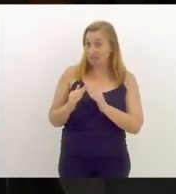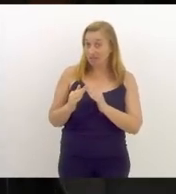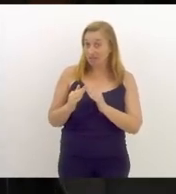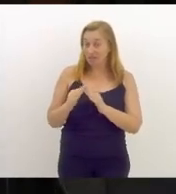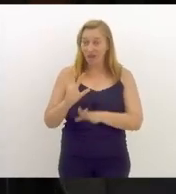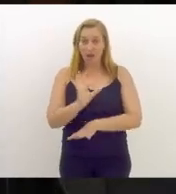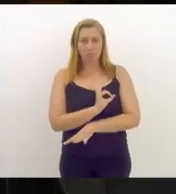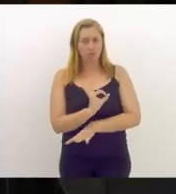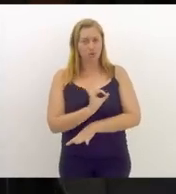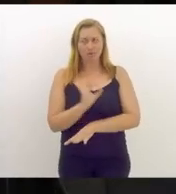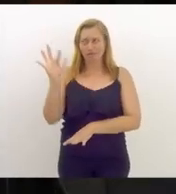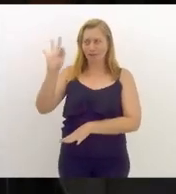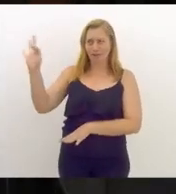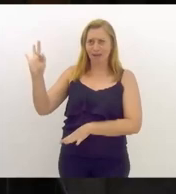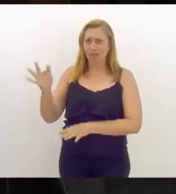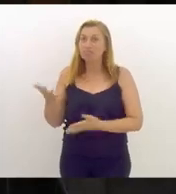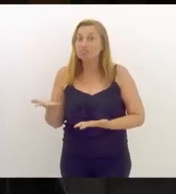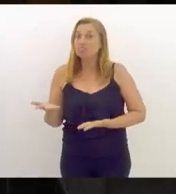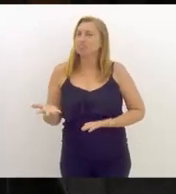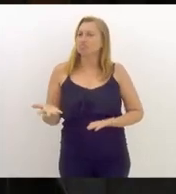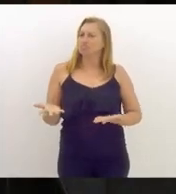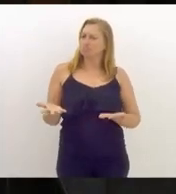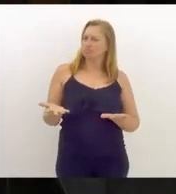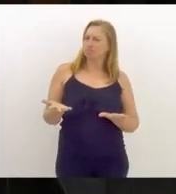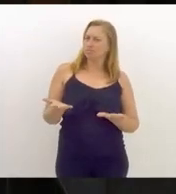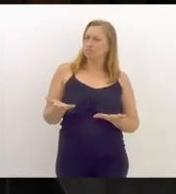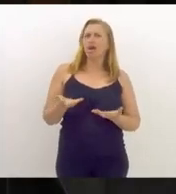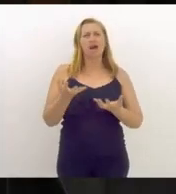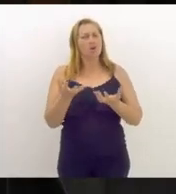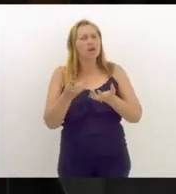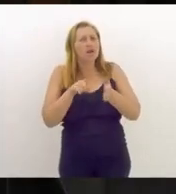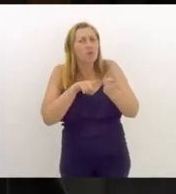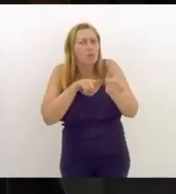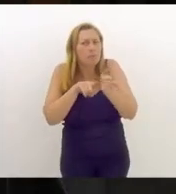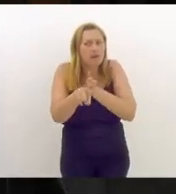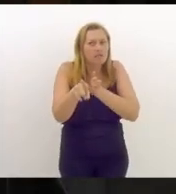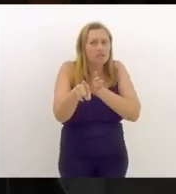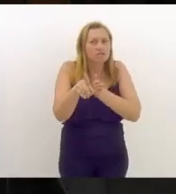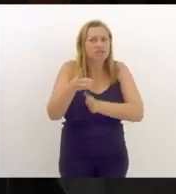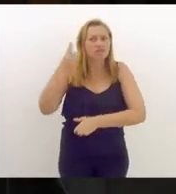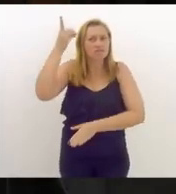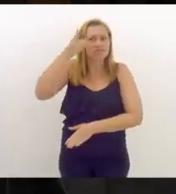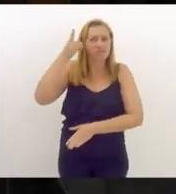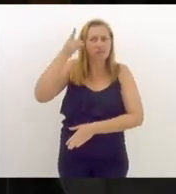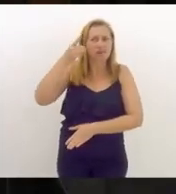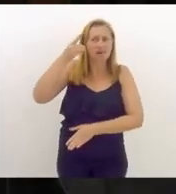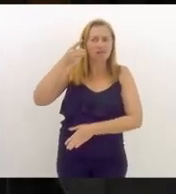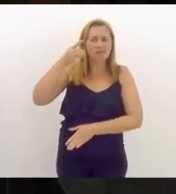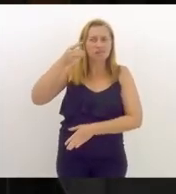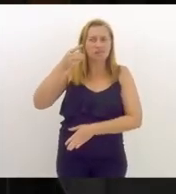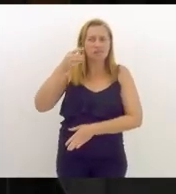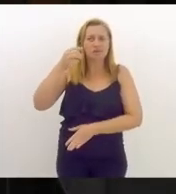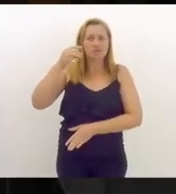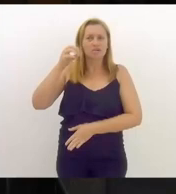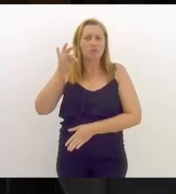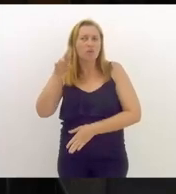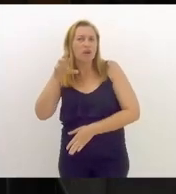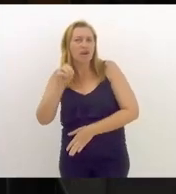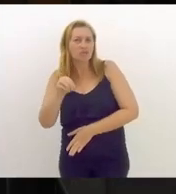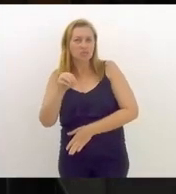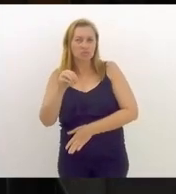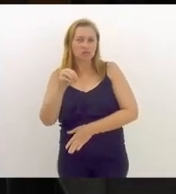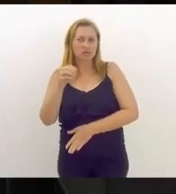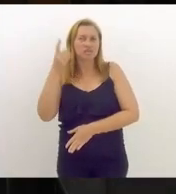a polícia federal E aí eu quero fazer uma pergunta que é o deputado Márcio Gualberto Deputado